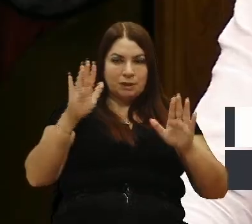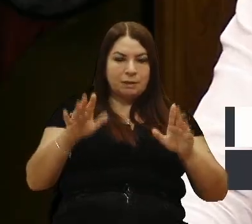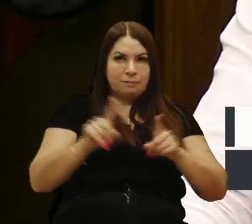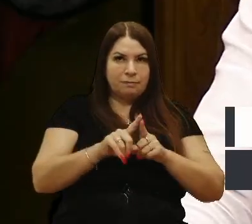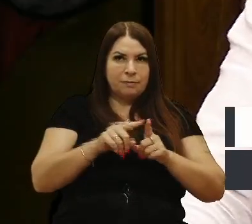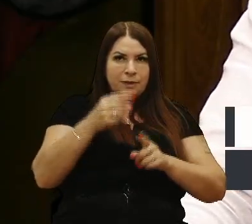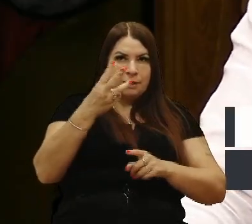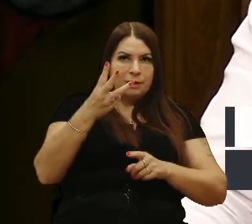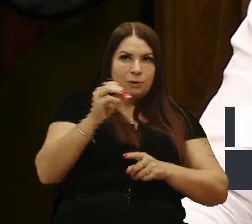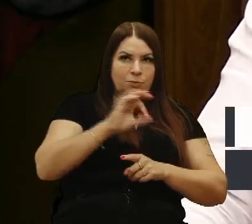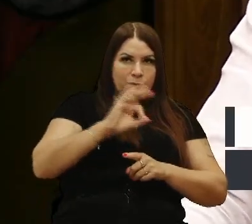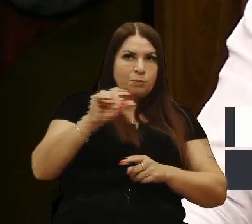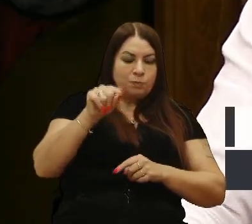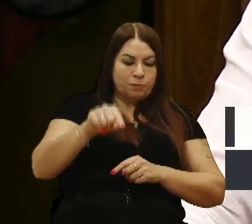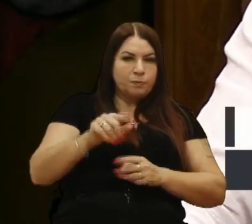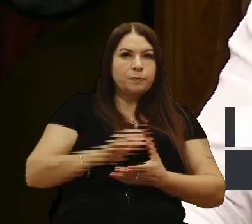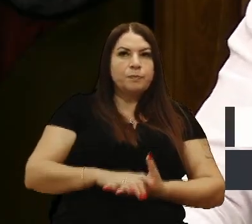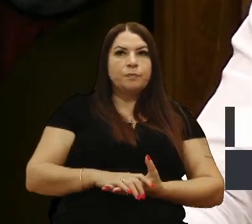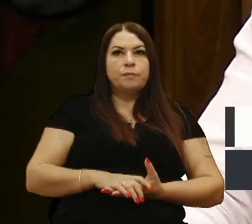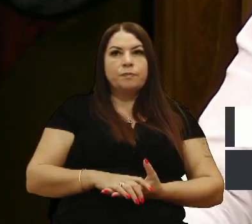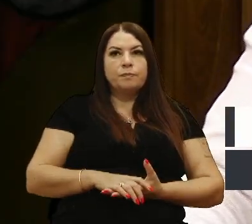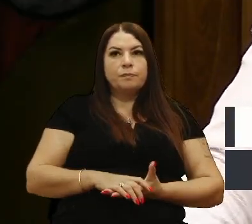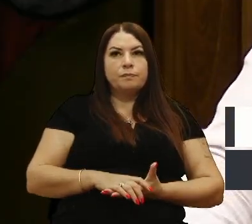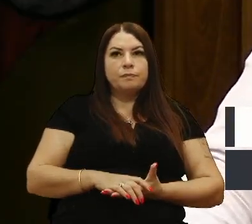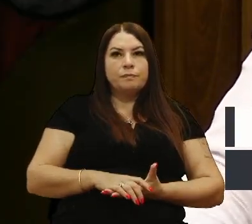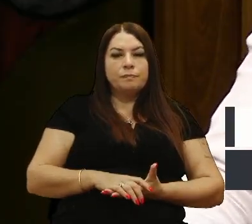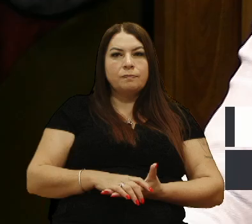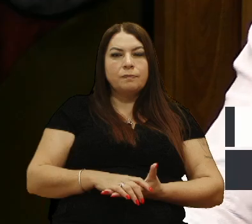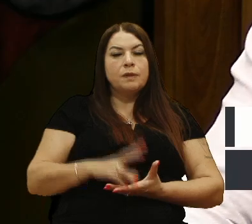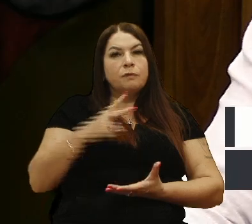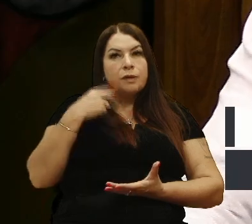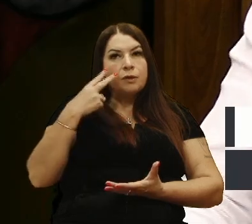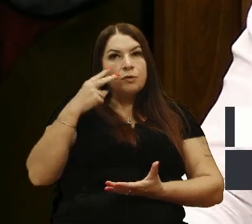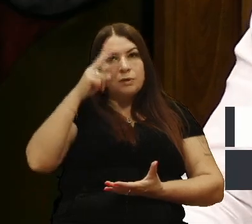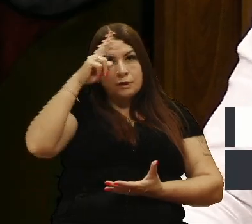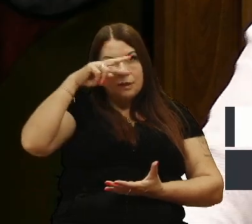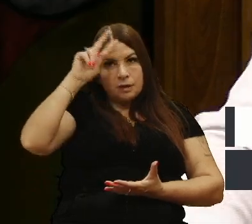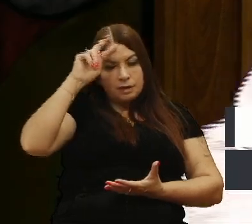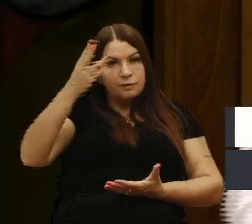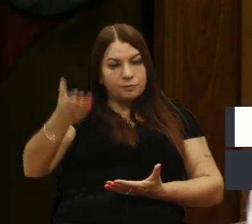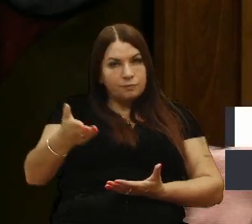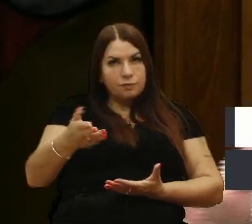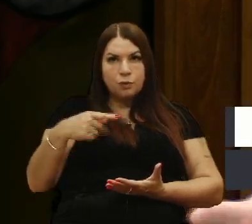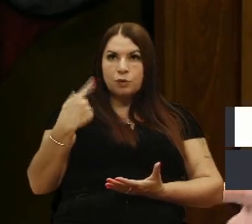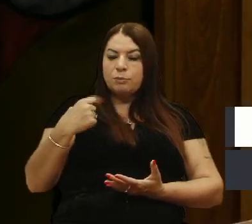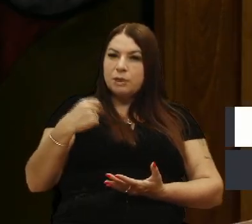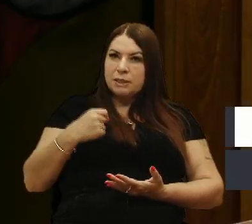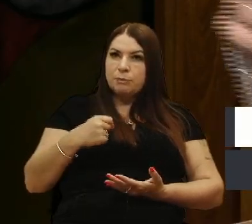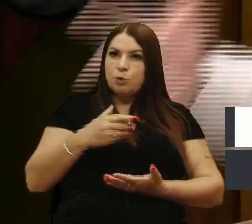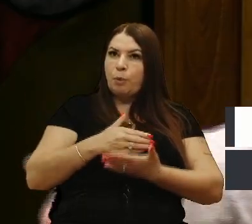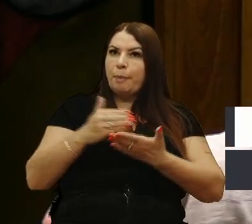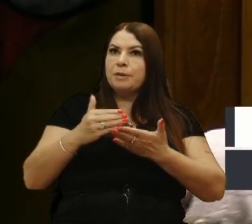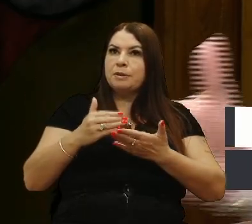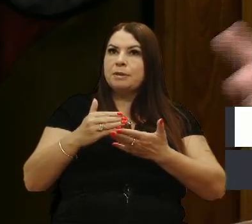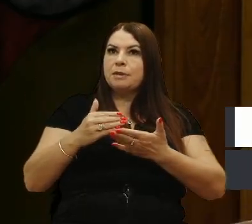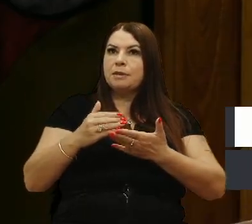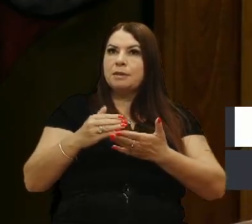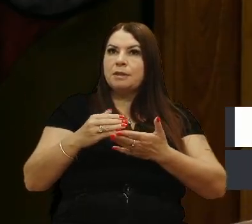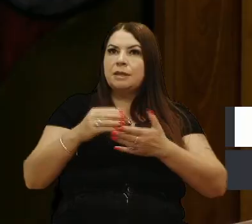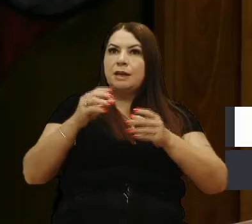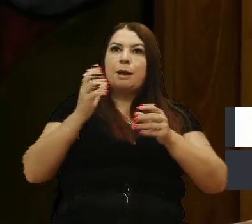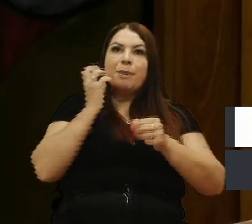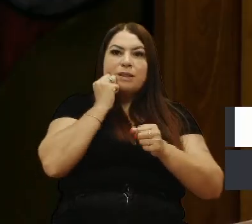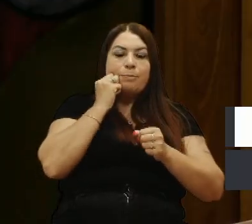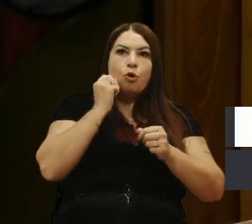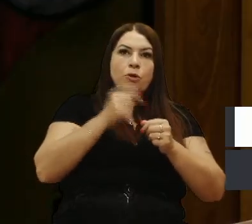em 30%, né? Então, vereador Edson da Rosa, Nós precisamos começar a se desfazer de patrimônio e garantir que